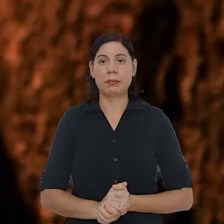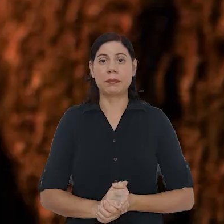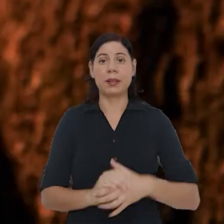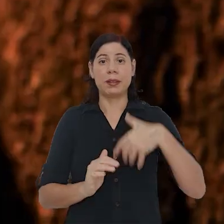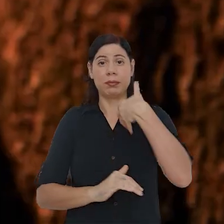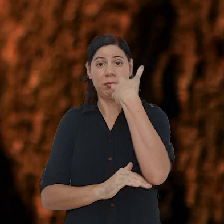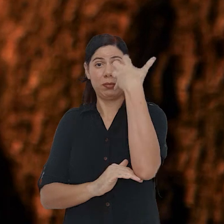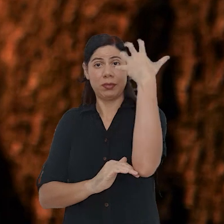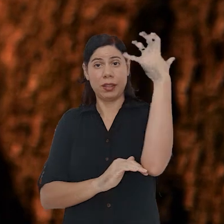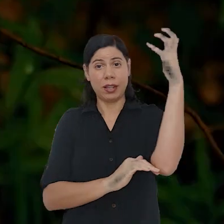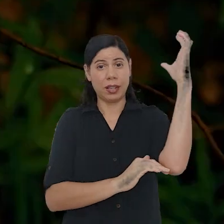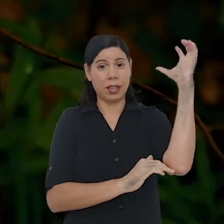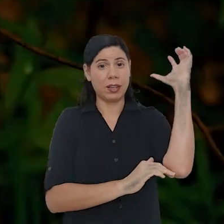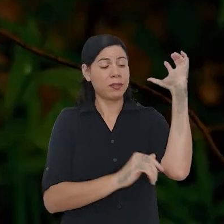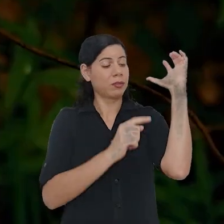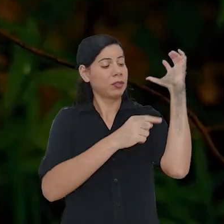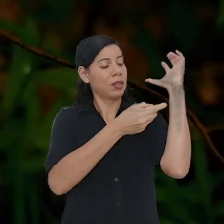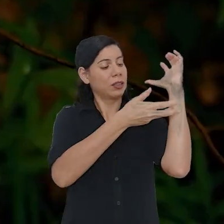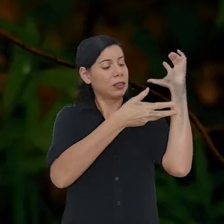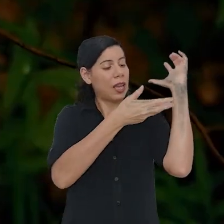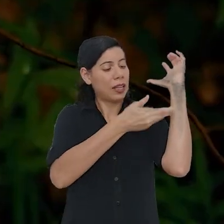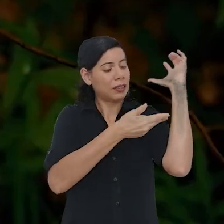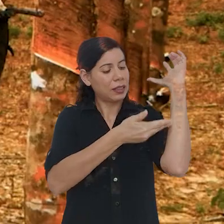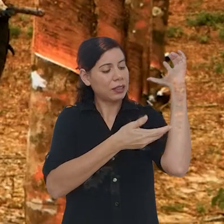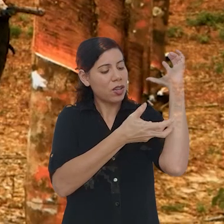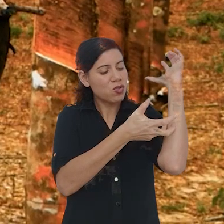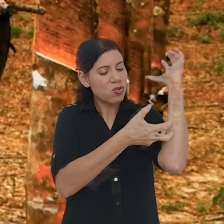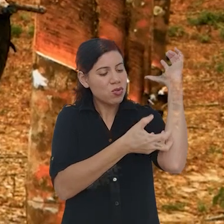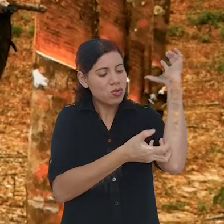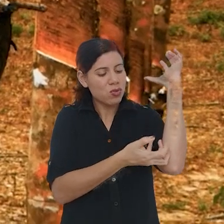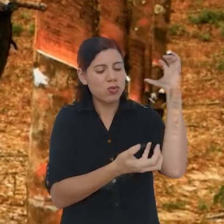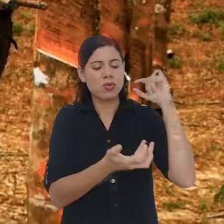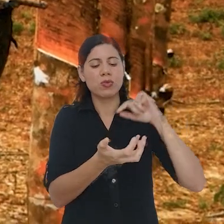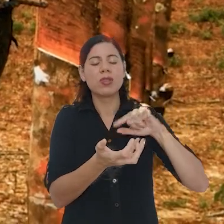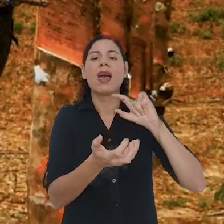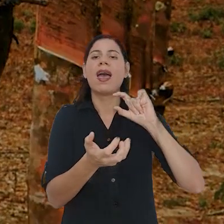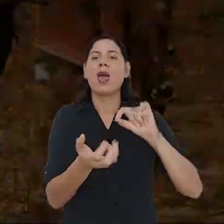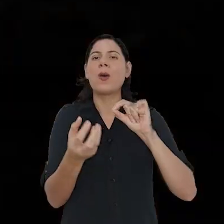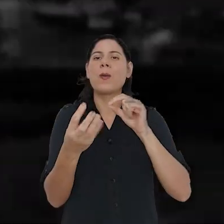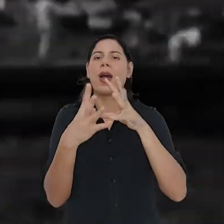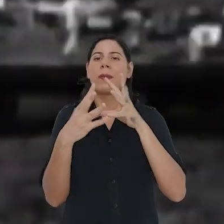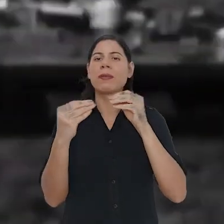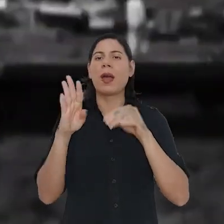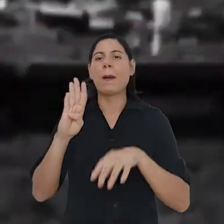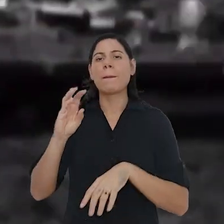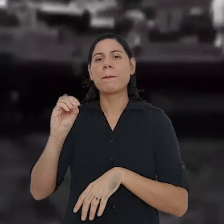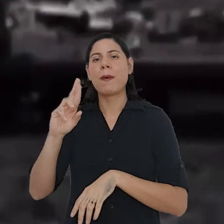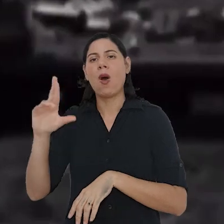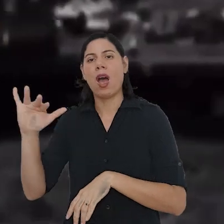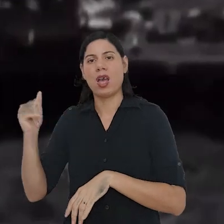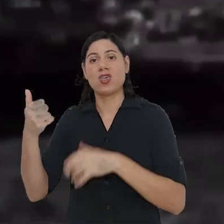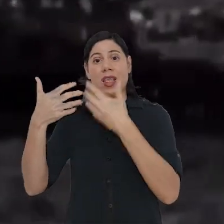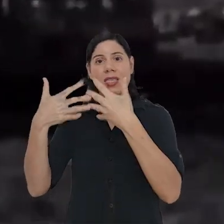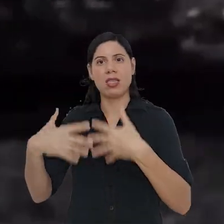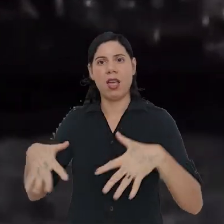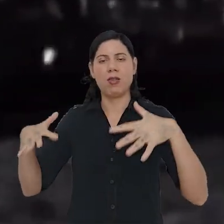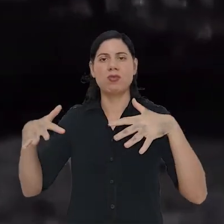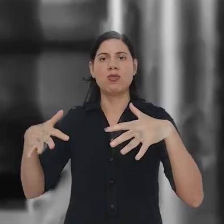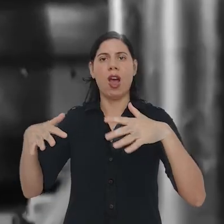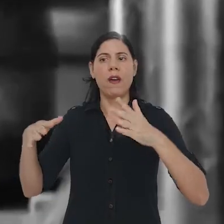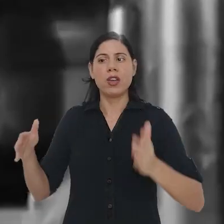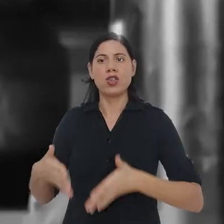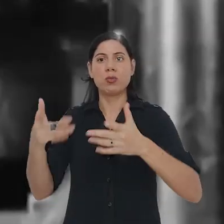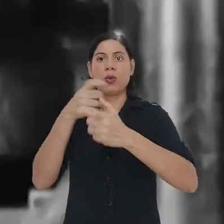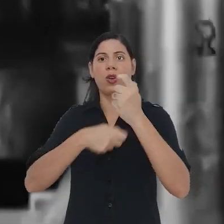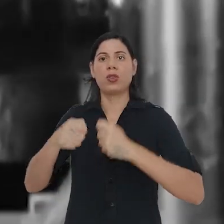A seringueira é a árvore que produz o látex, uma espécie de borracha natural. Esse produto impulsionou a economia na